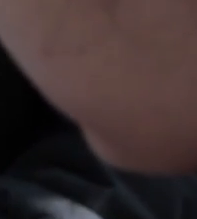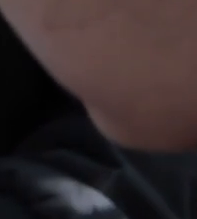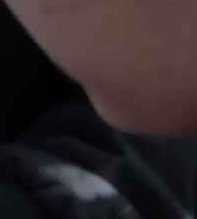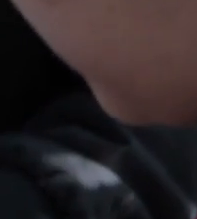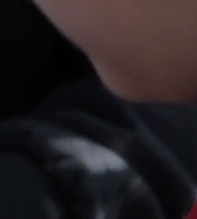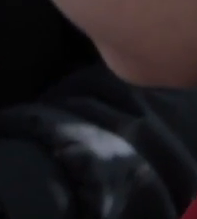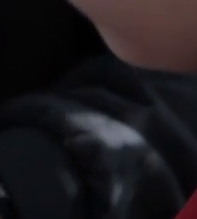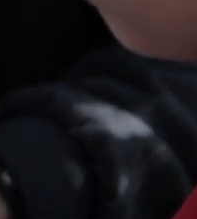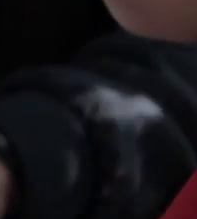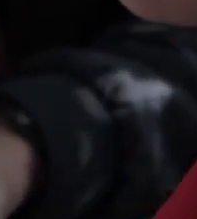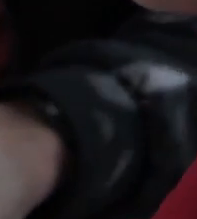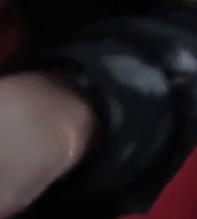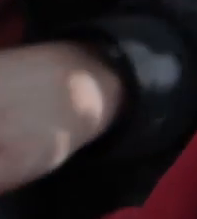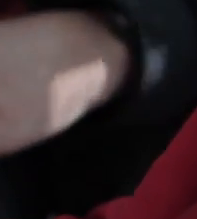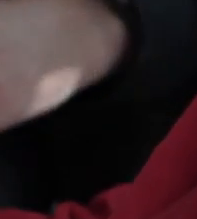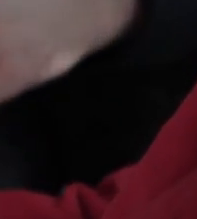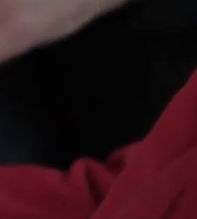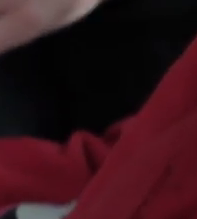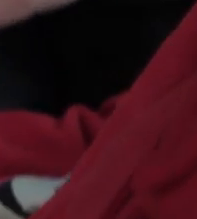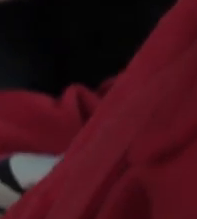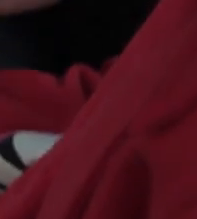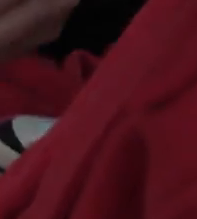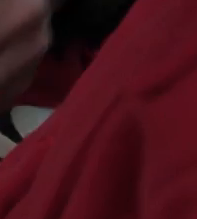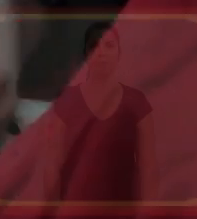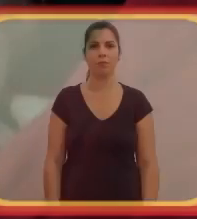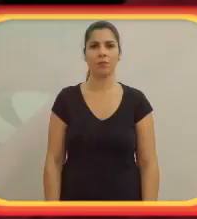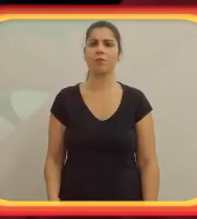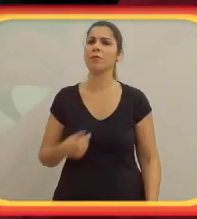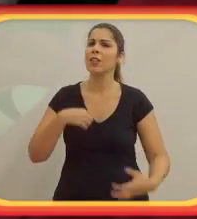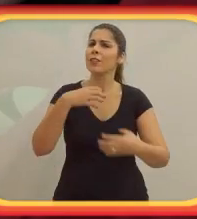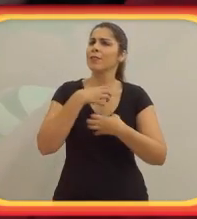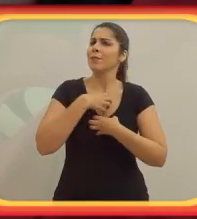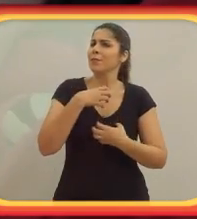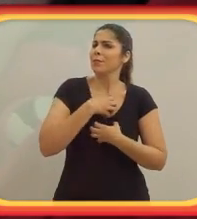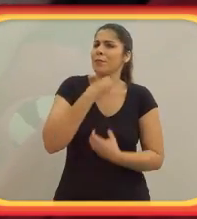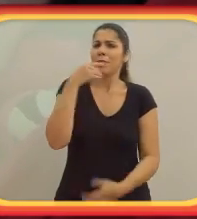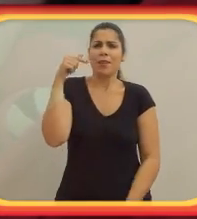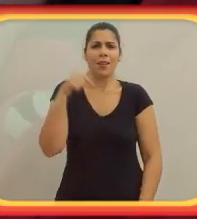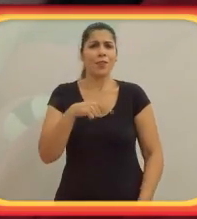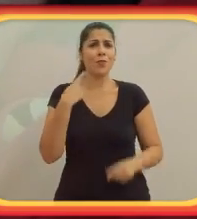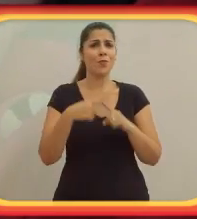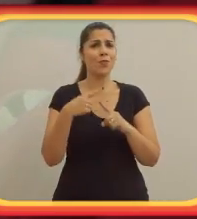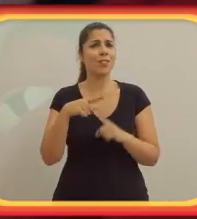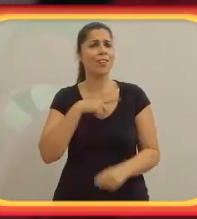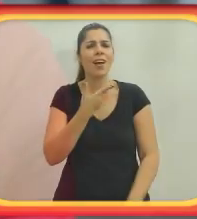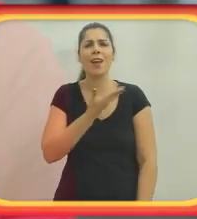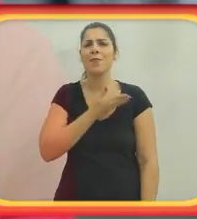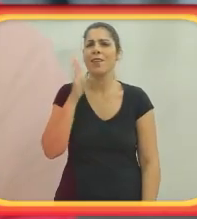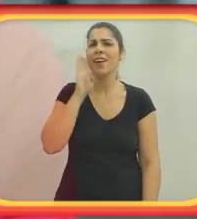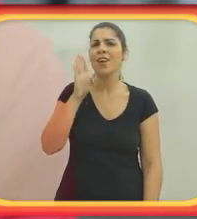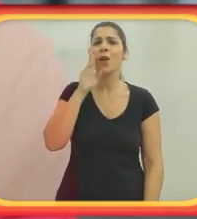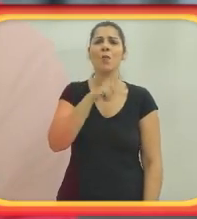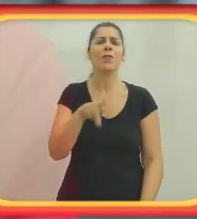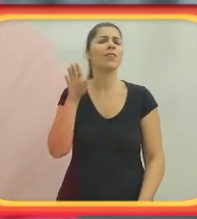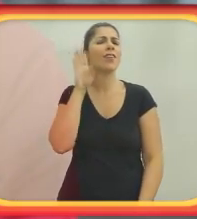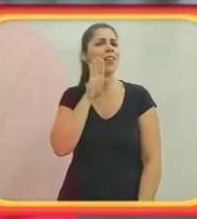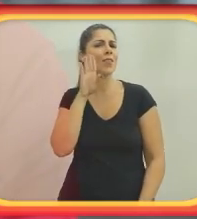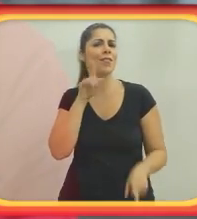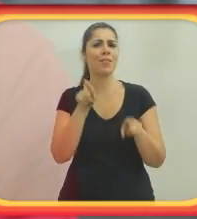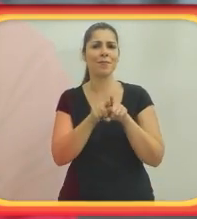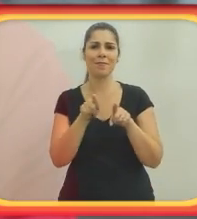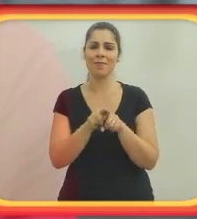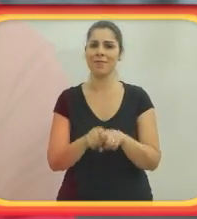Rafaela folheiam um livro com desenhos. Me sinto bem aqui porque tem amigos muito